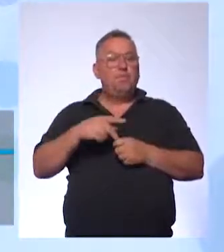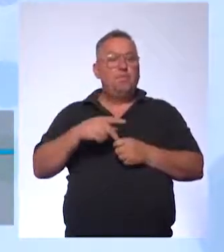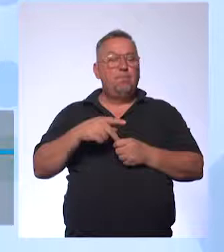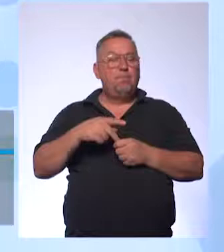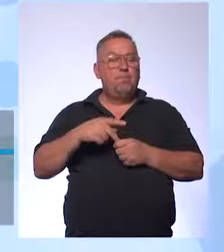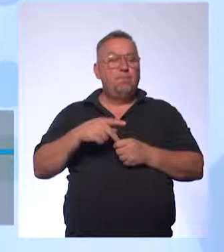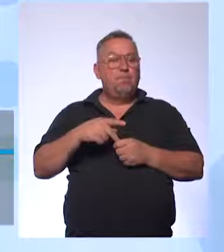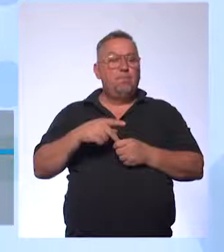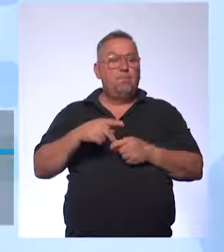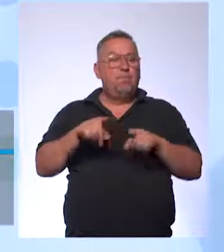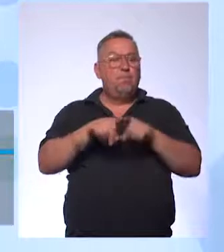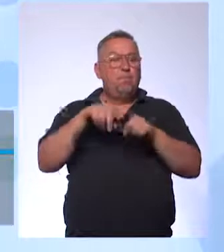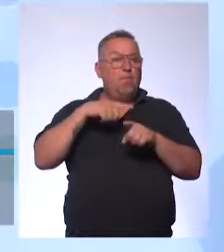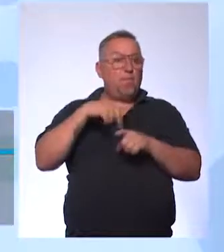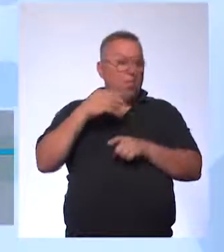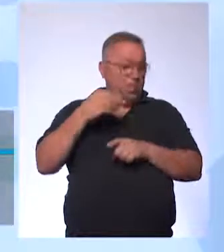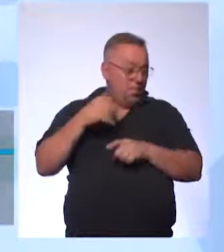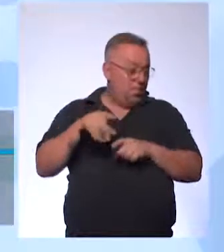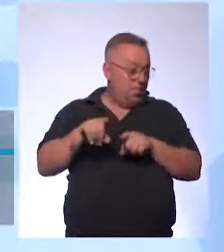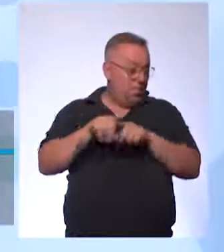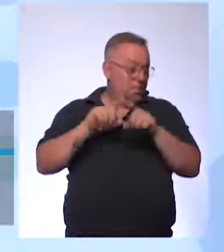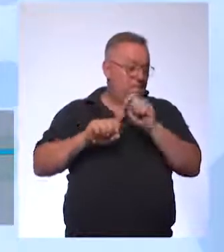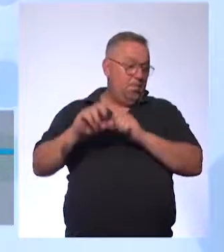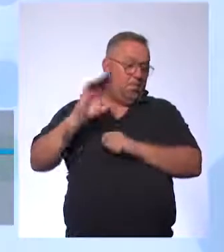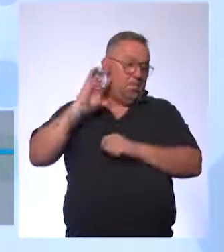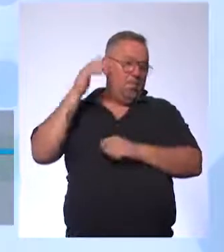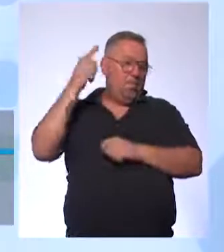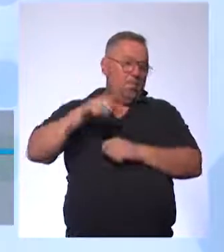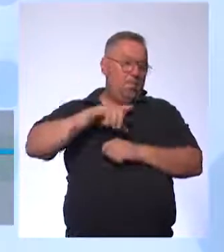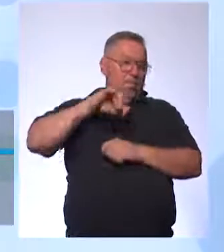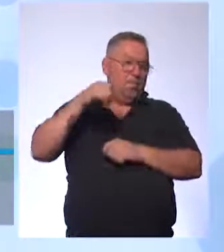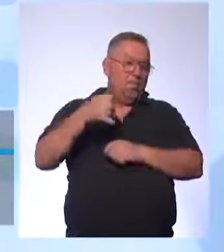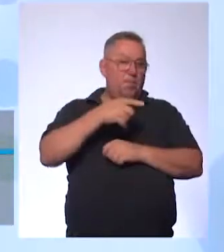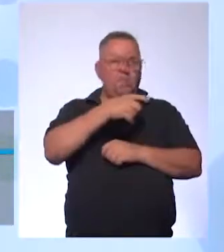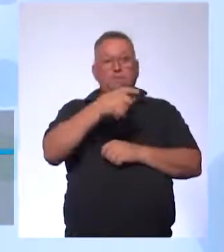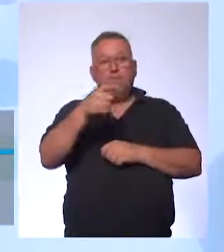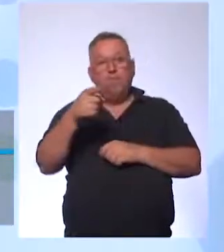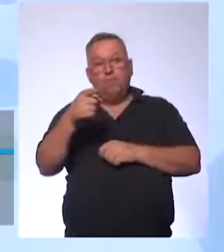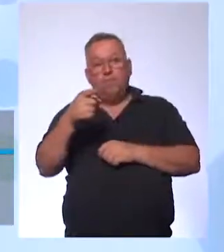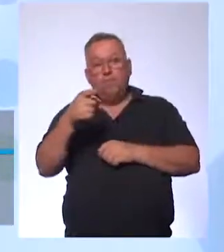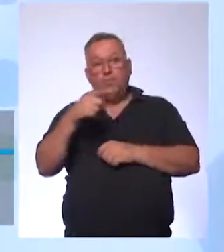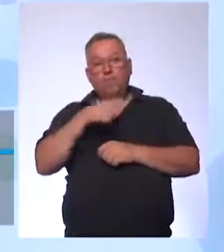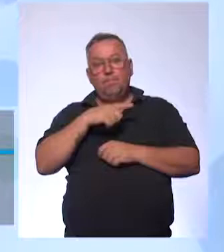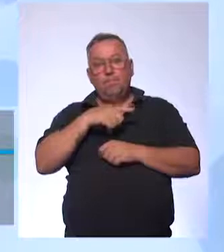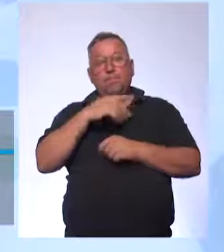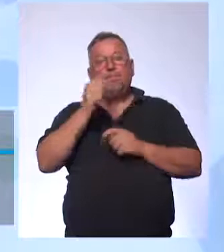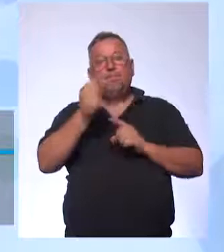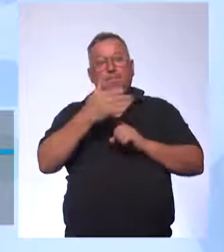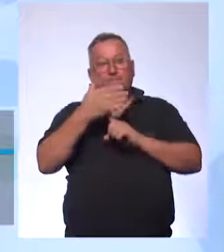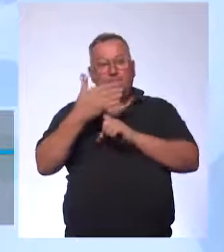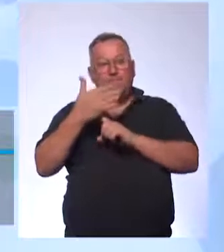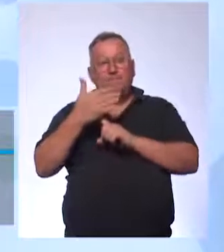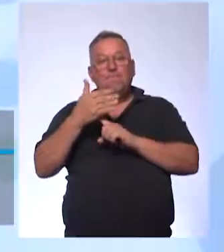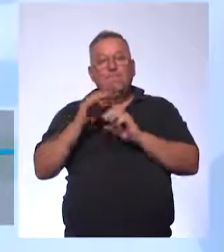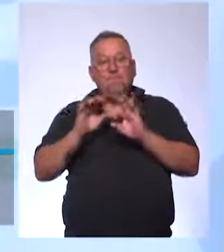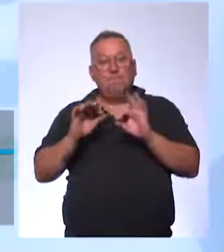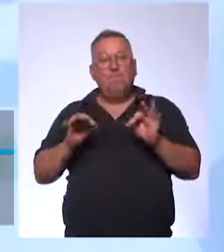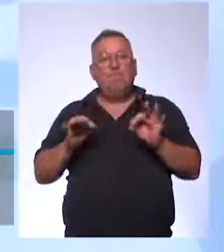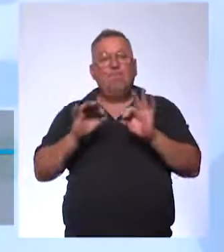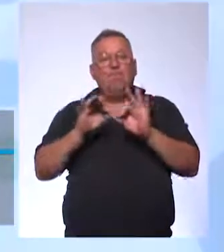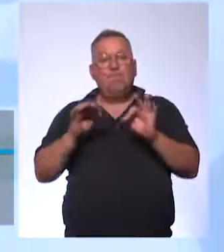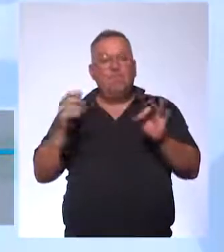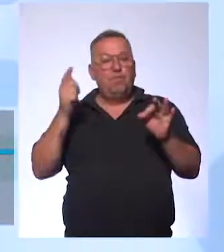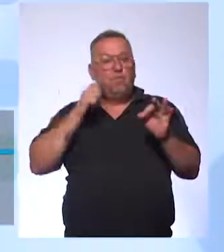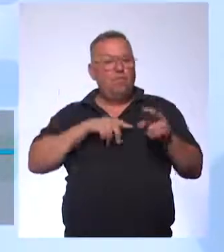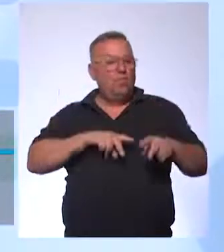abundância, ainda tem. Outra vantagem é que você tem que ter uma tecnologia relativamente simples para